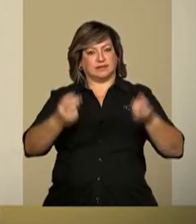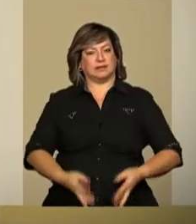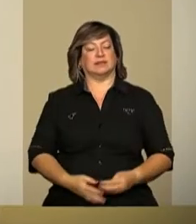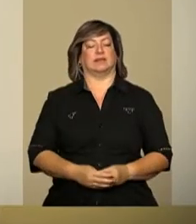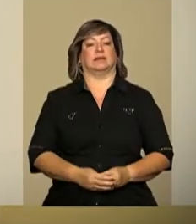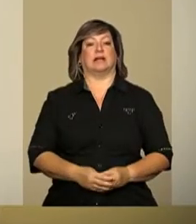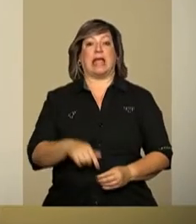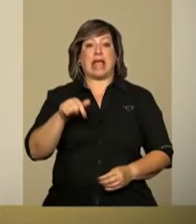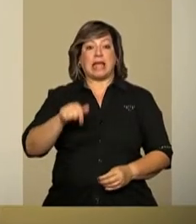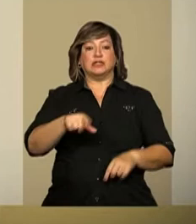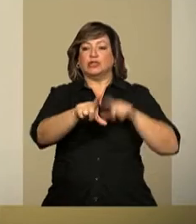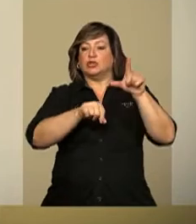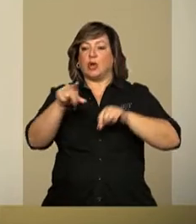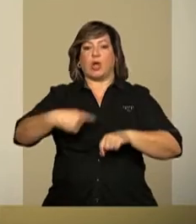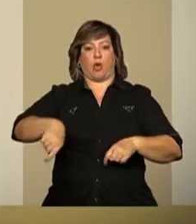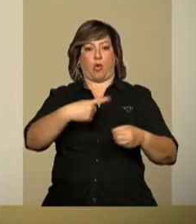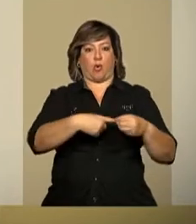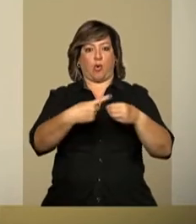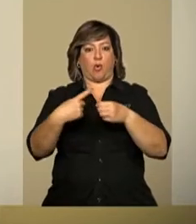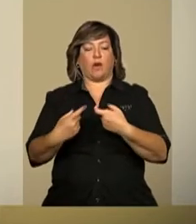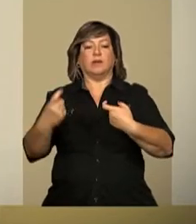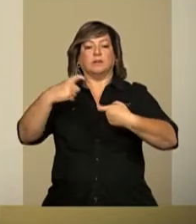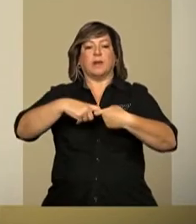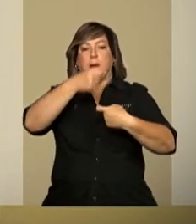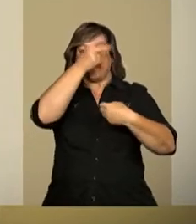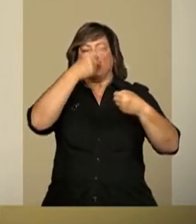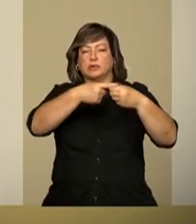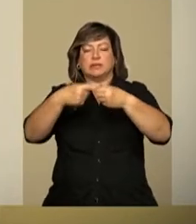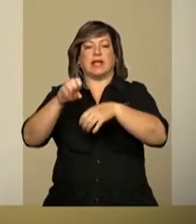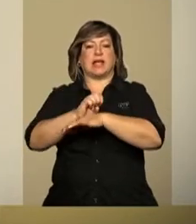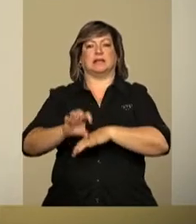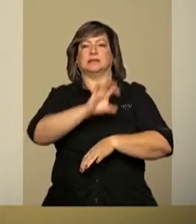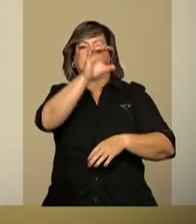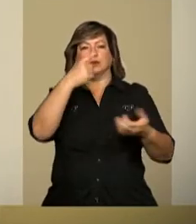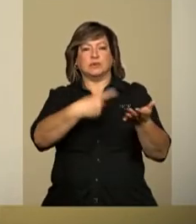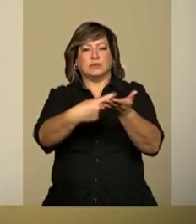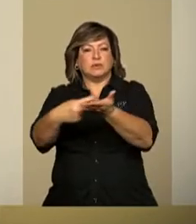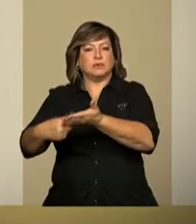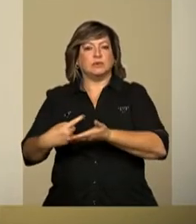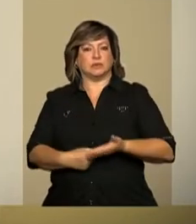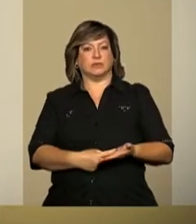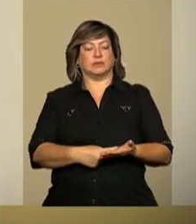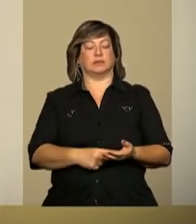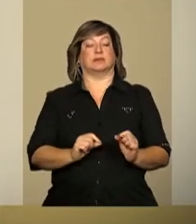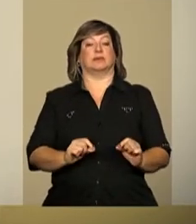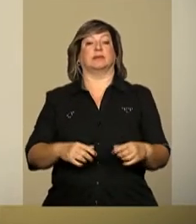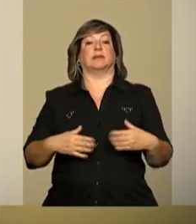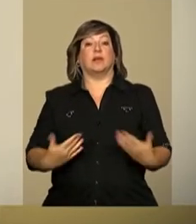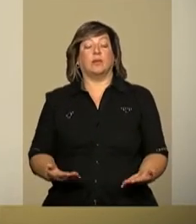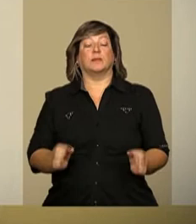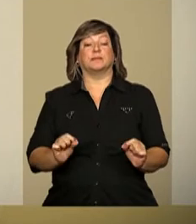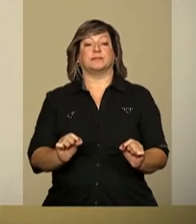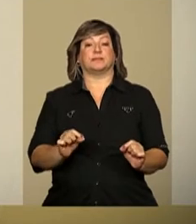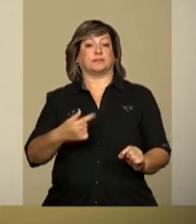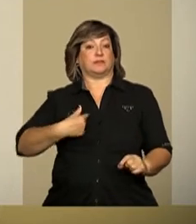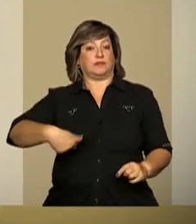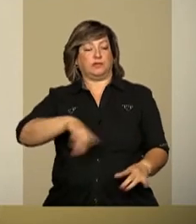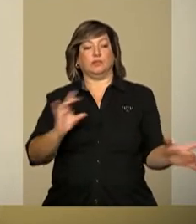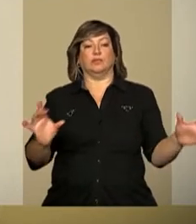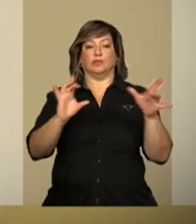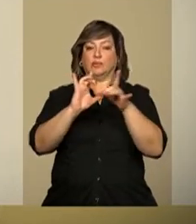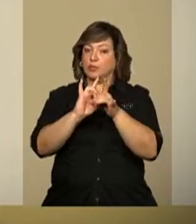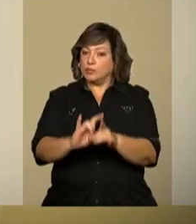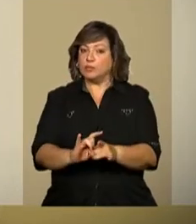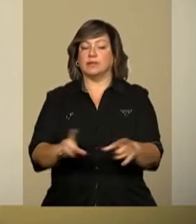desses locais foi feita em parceria com os municípios e com os estados quando foi o caso Nós também Luciano em conjunto